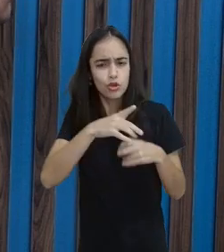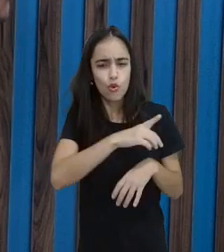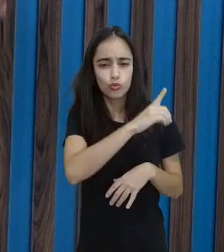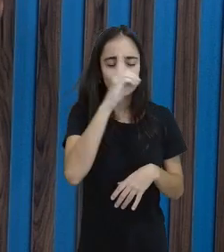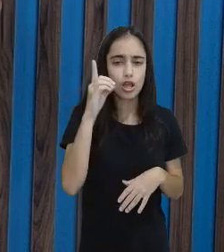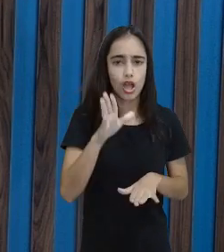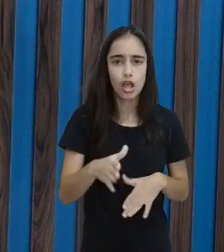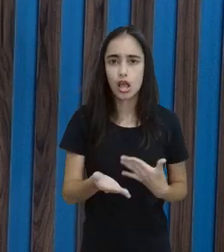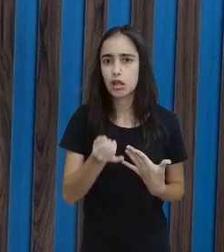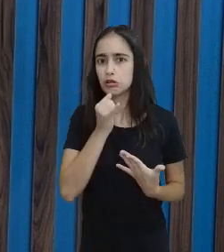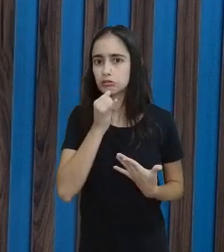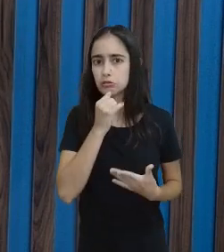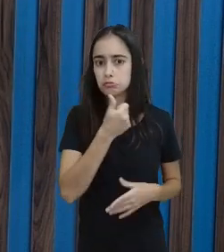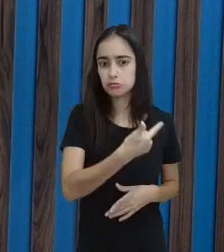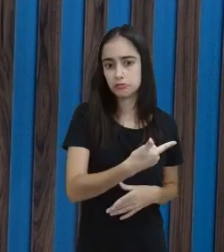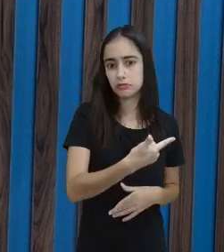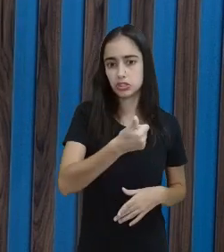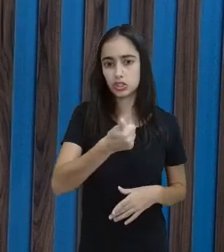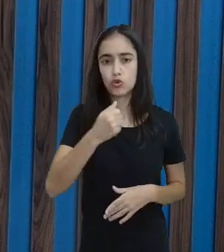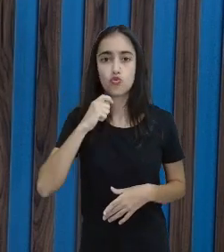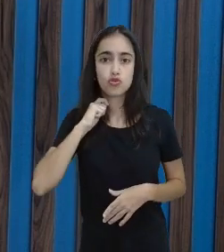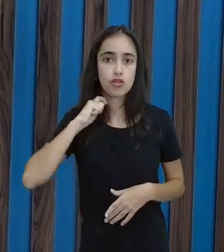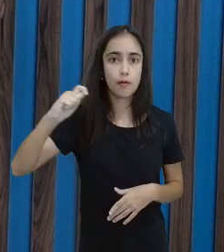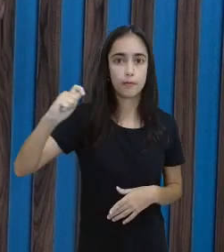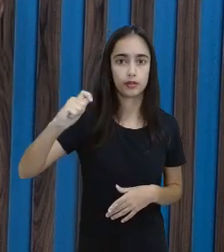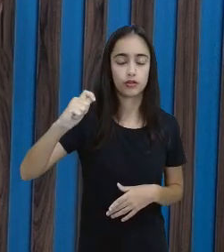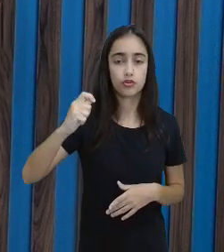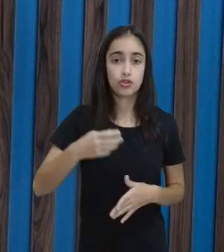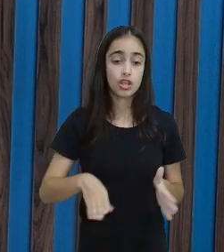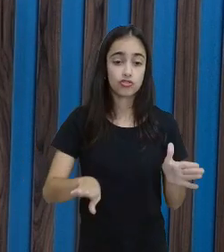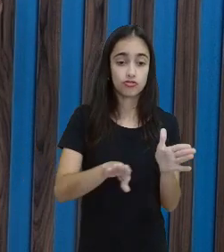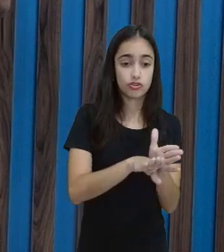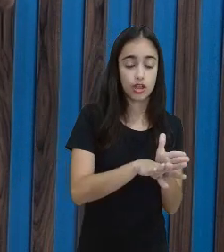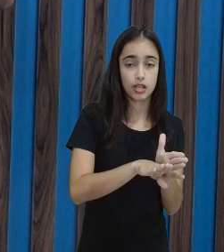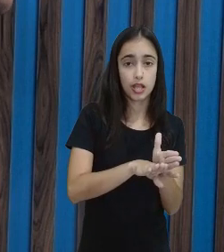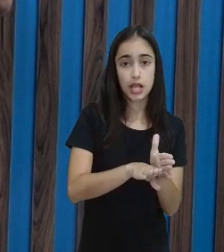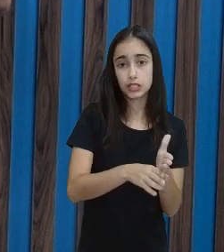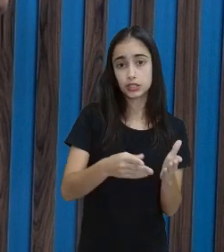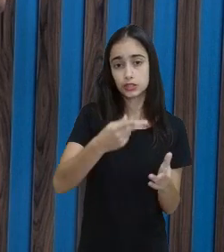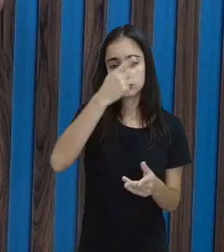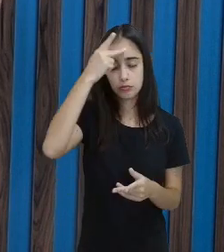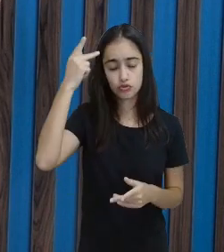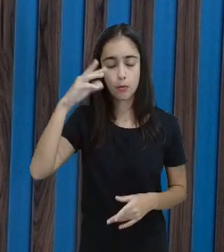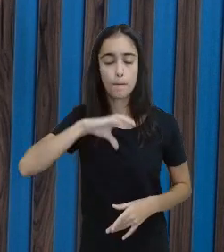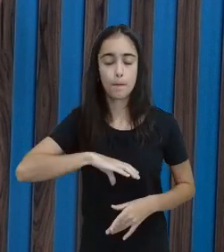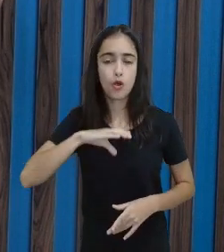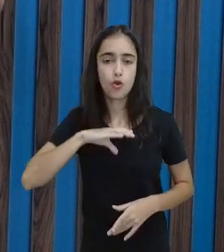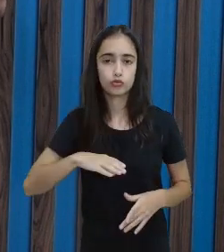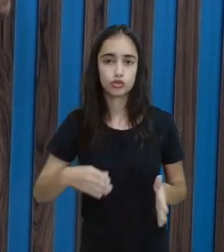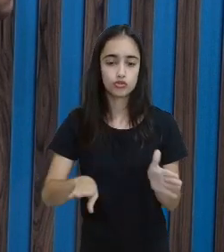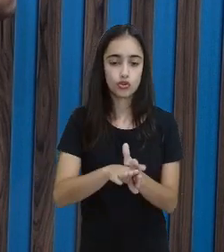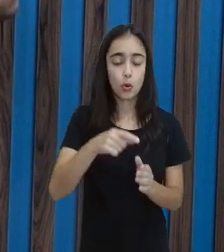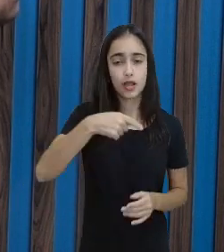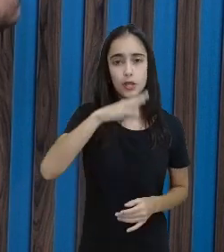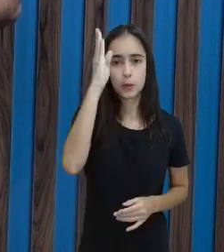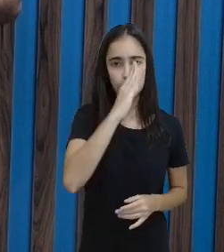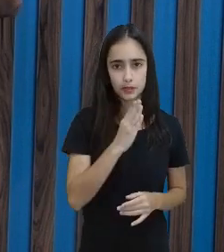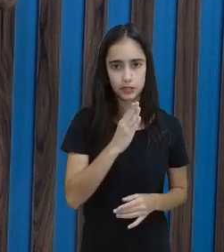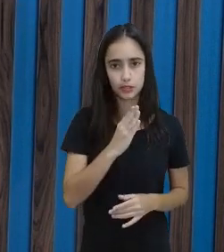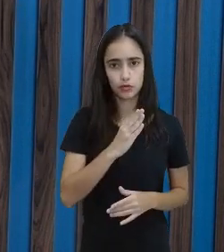de abril de 1500 como data da chegada dos portugueses aqui no Brasil, e todo o processo colonial que se deu a partir